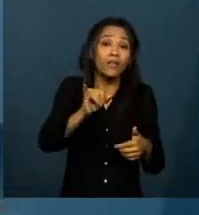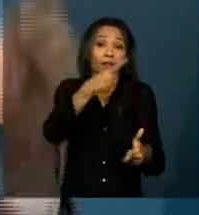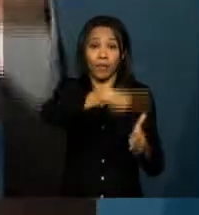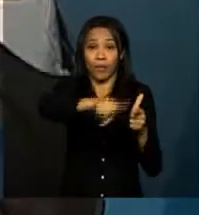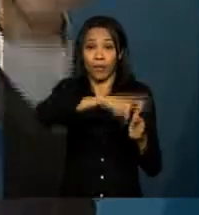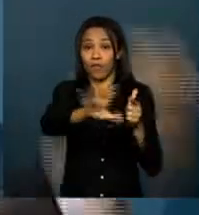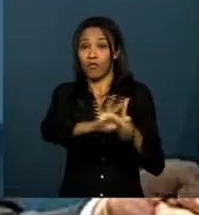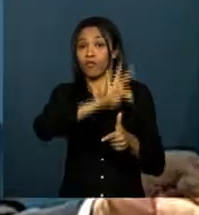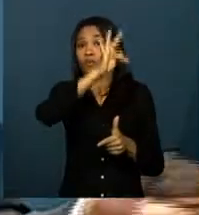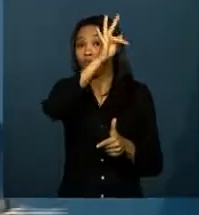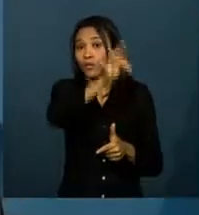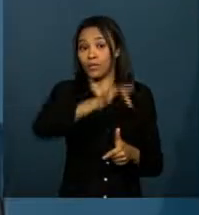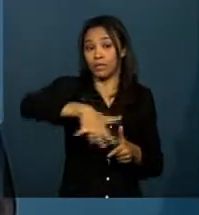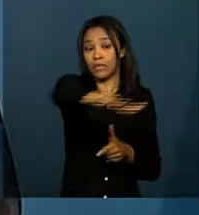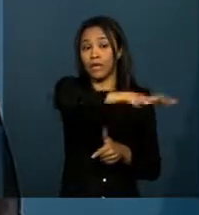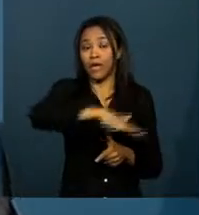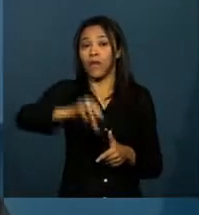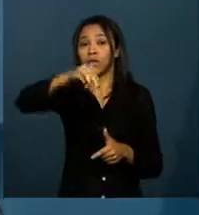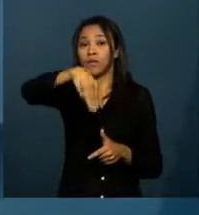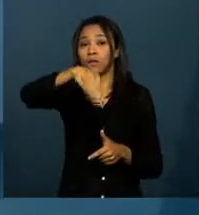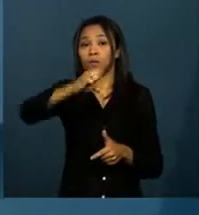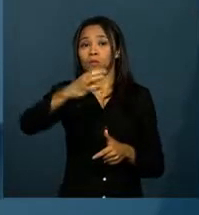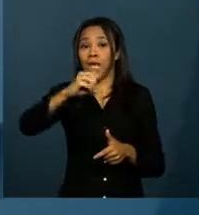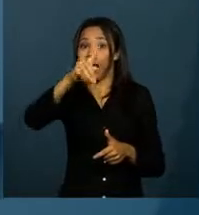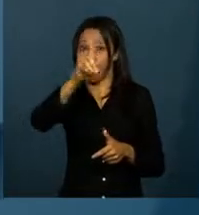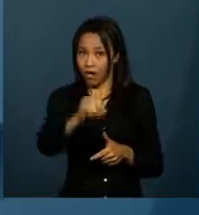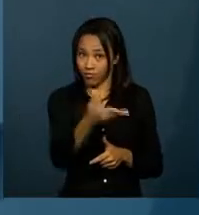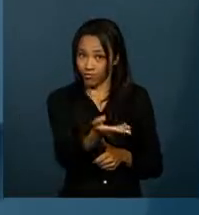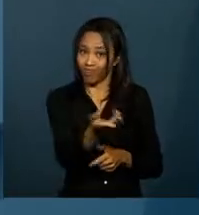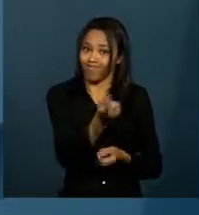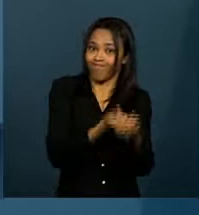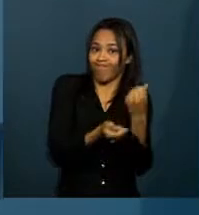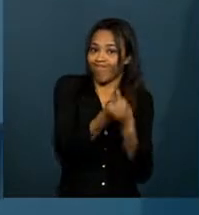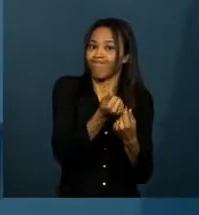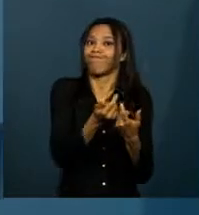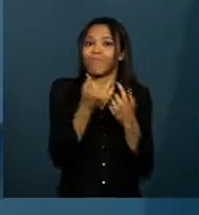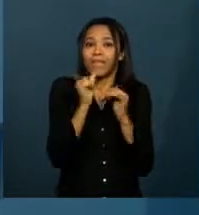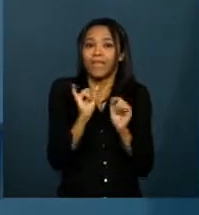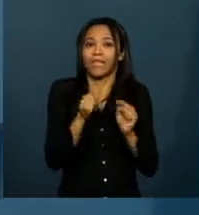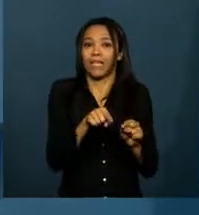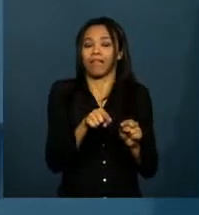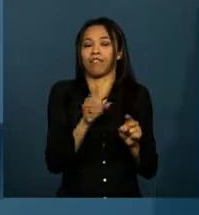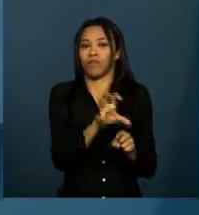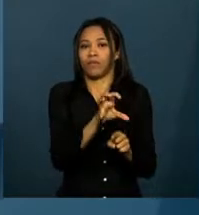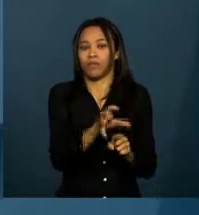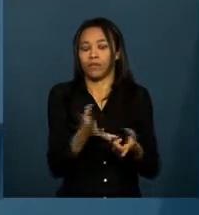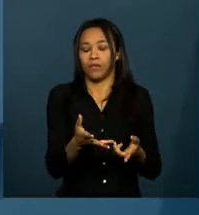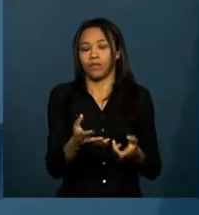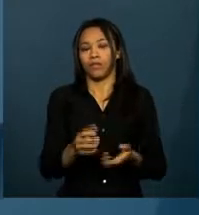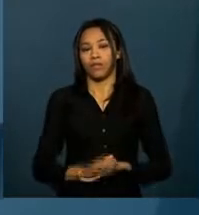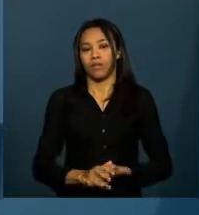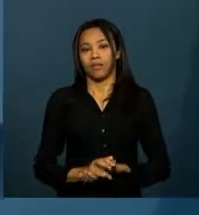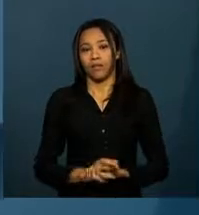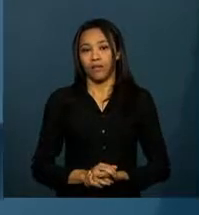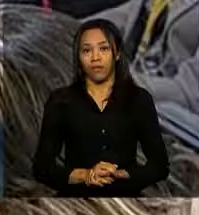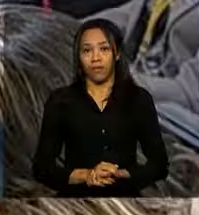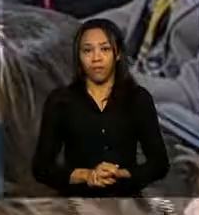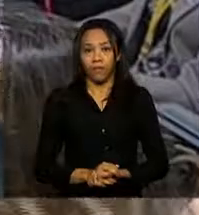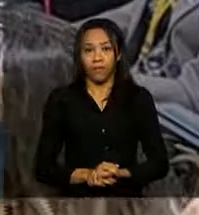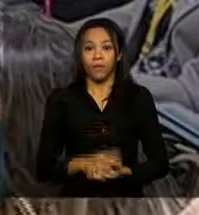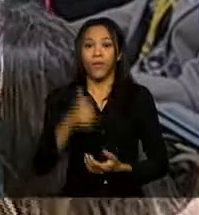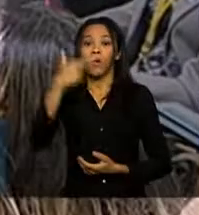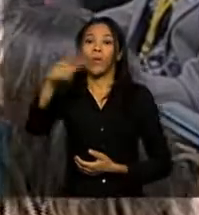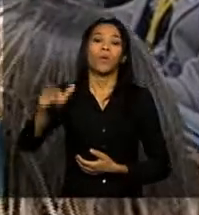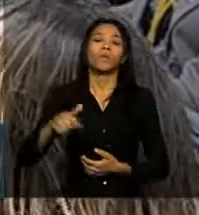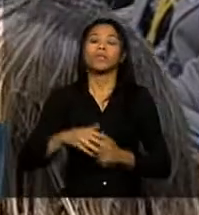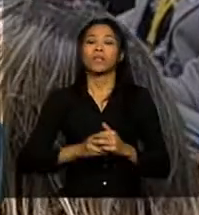possível o rigor da lei e a saúde econômica. E essa equação, obviamente, ela é respaldada pela própria lei. E sobre a eleição